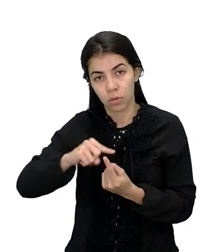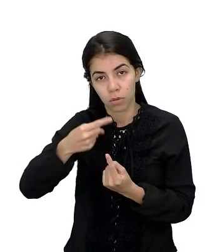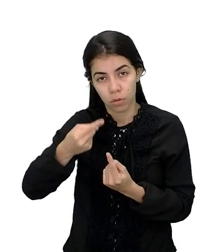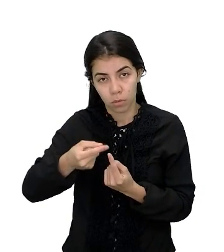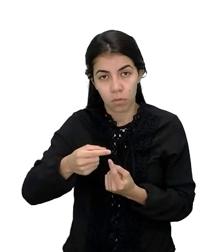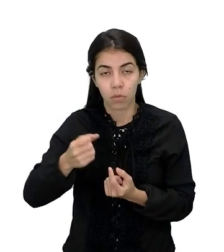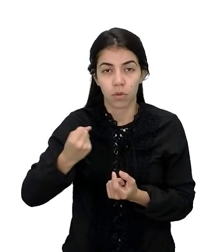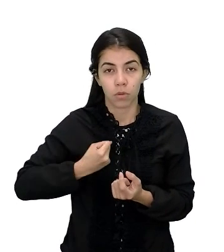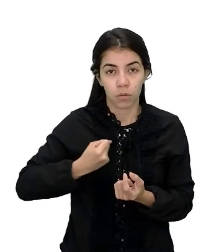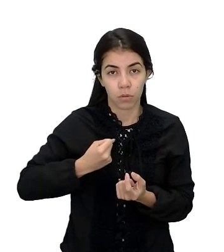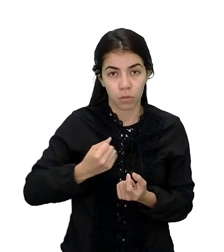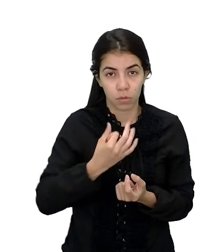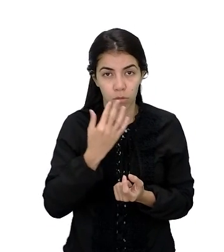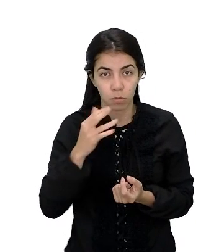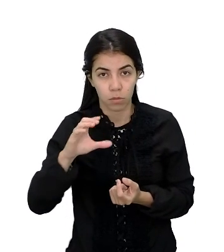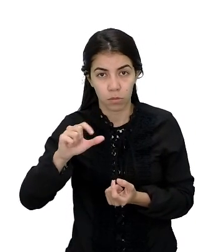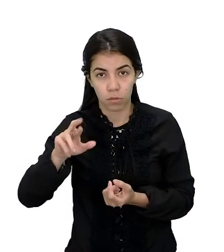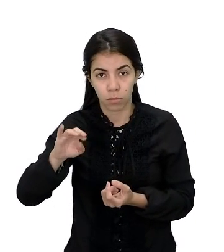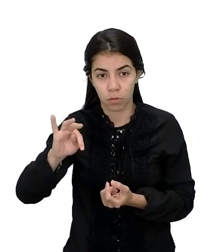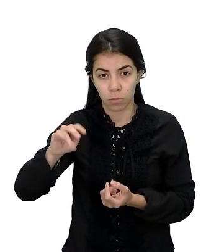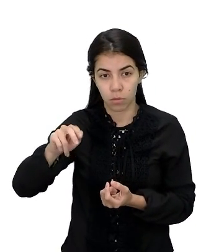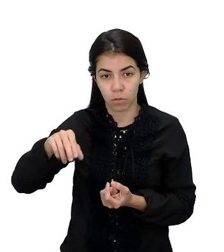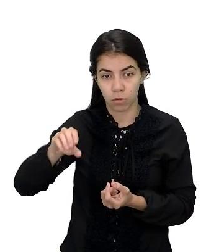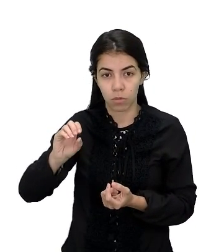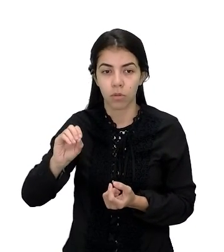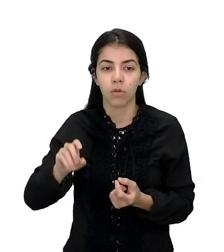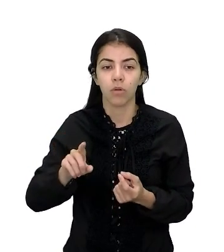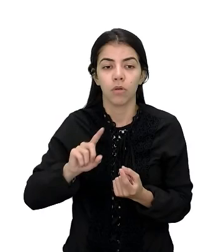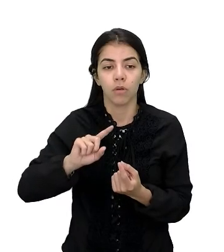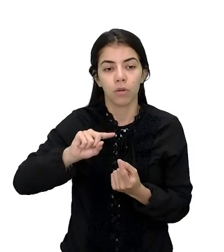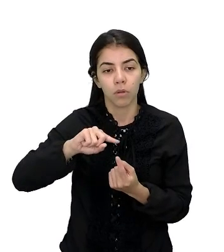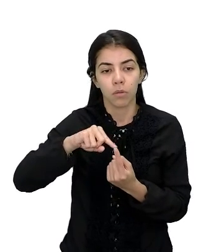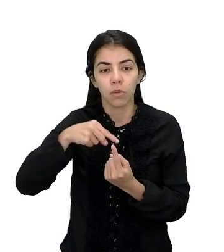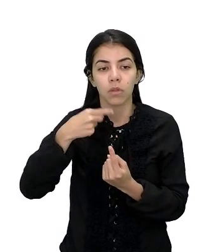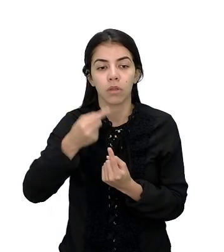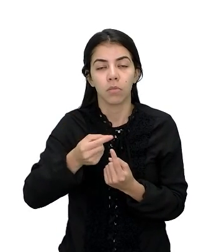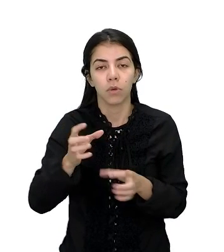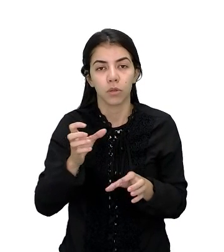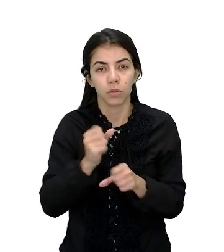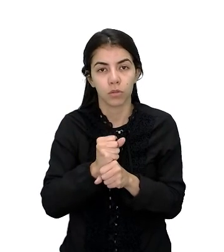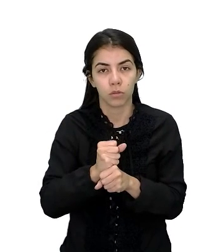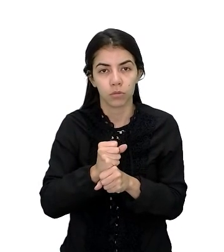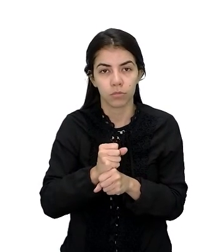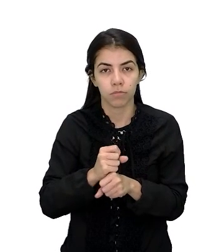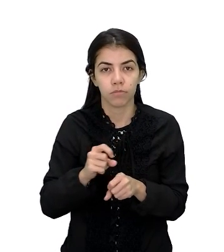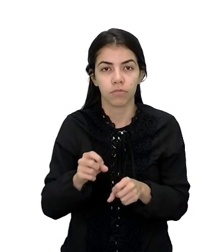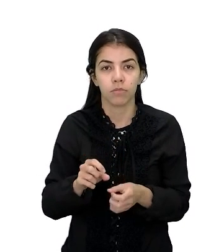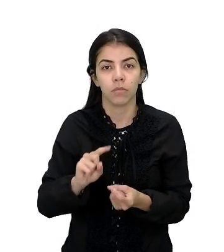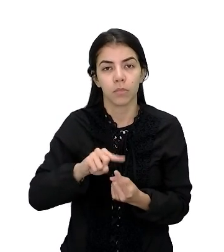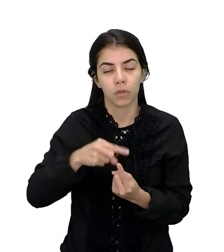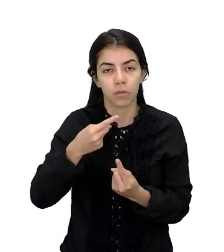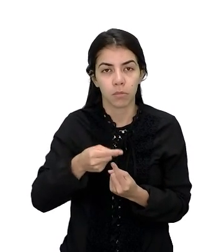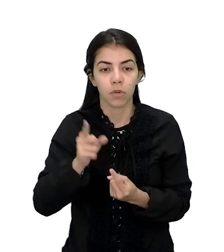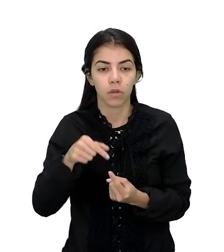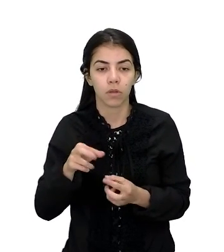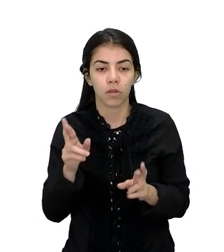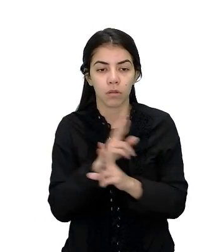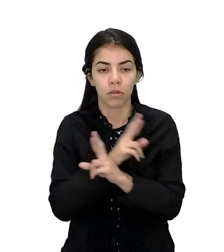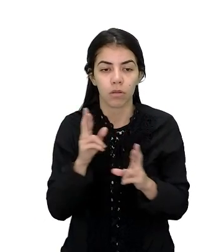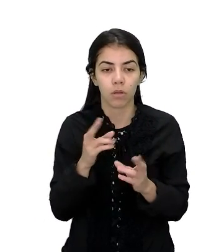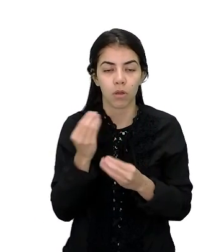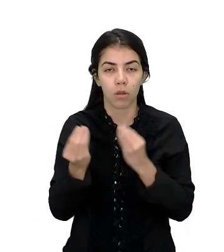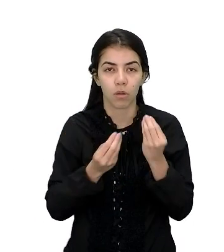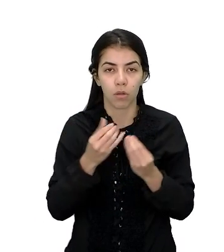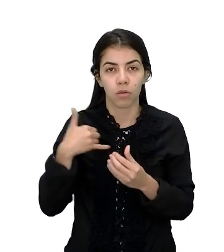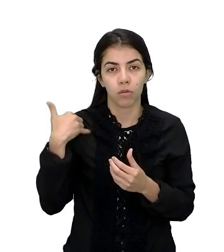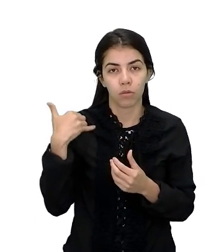valor literal para a idade de Cristiane e posteriormente relacionar a soma, que era de 60 anos. E por fim, fazer a relação da idade,